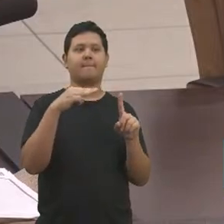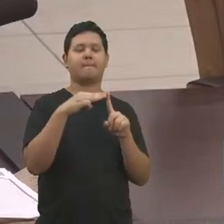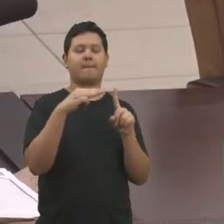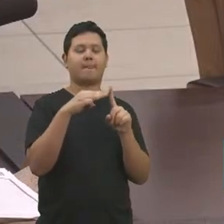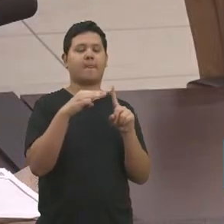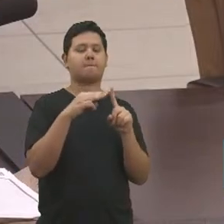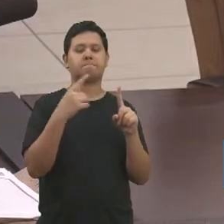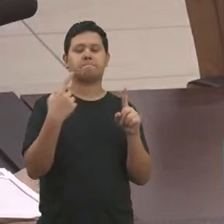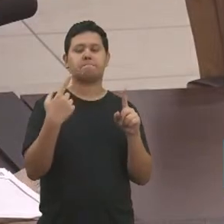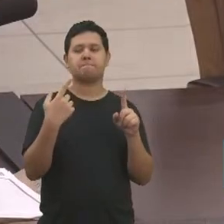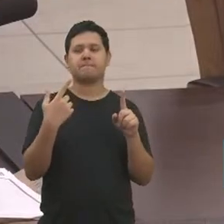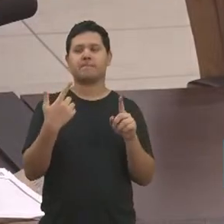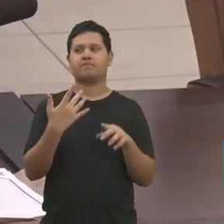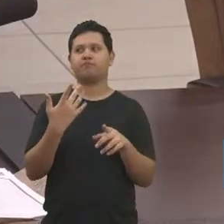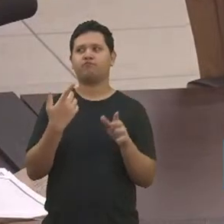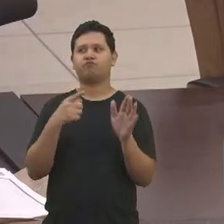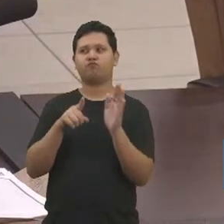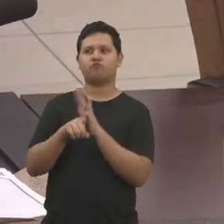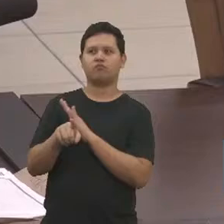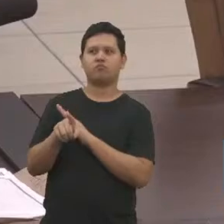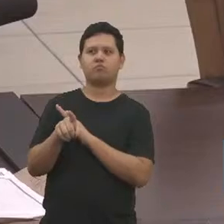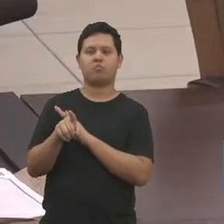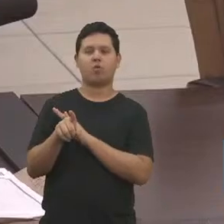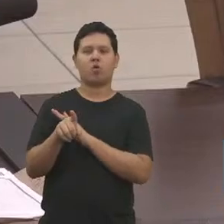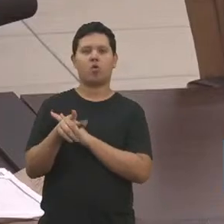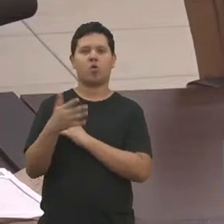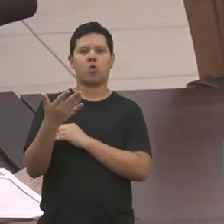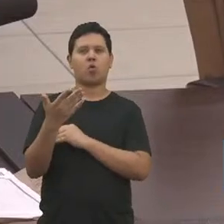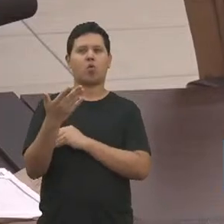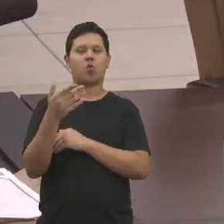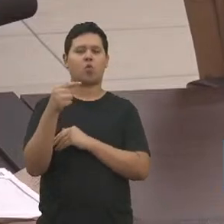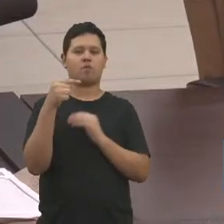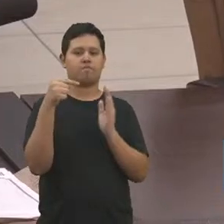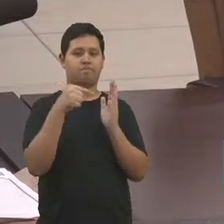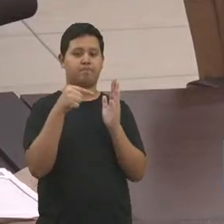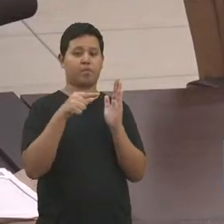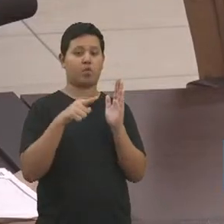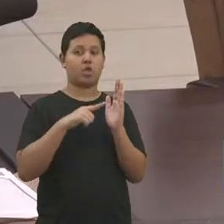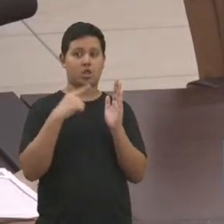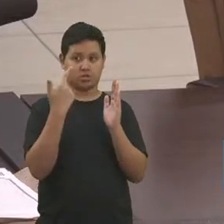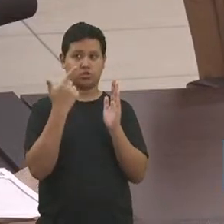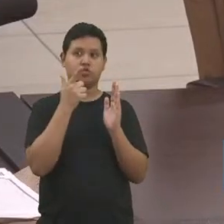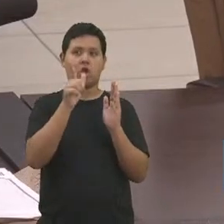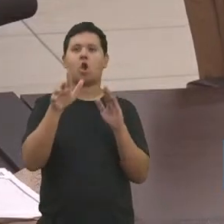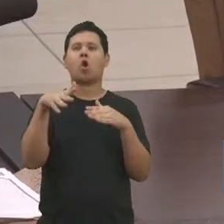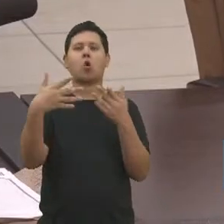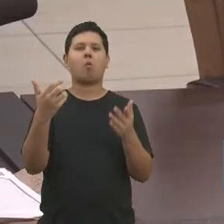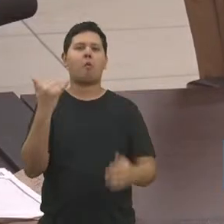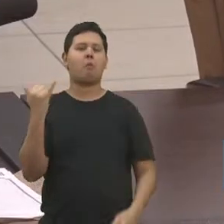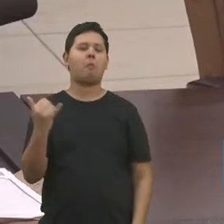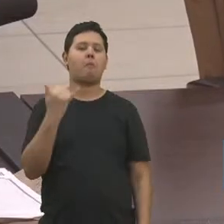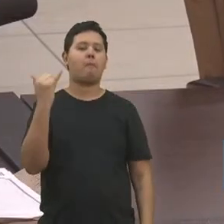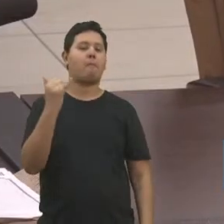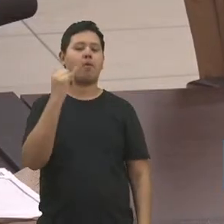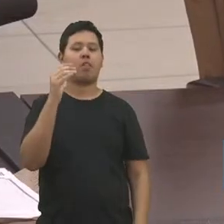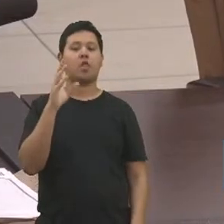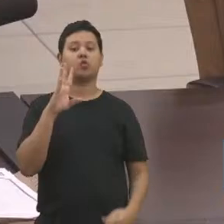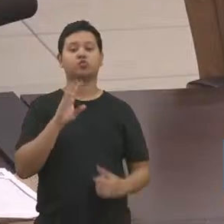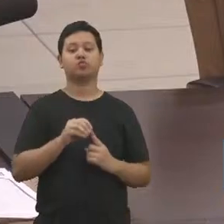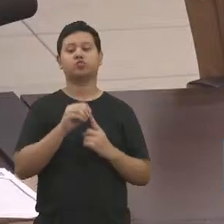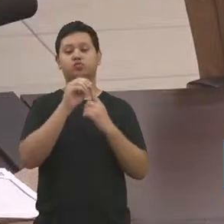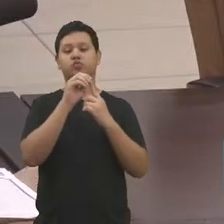sua opinião, ou melhor, no que já está aqui consolidado, qual que foi o principal motivo para a gente